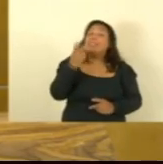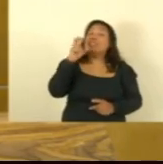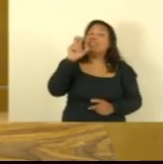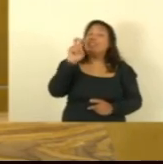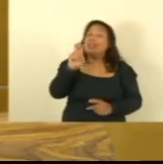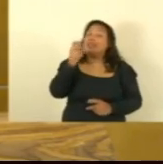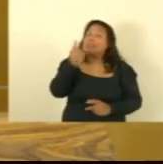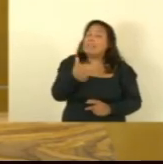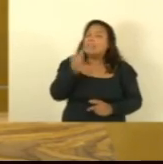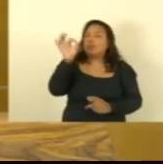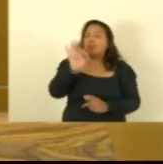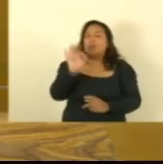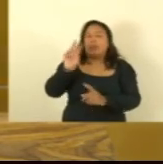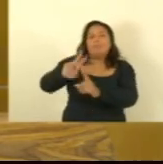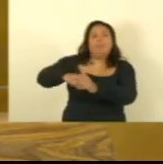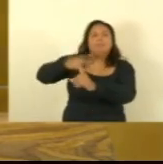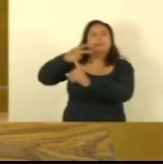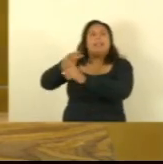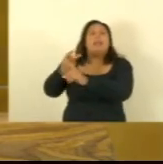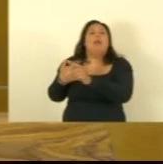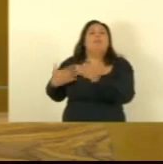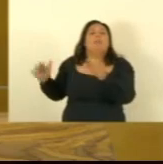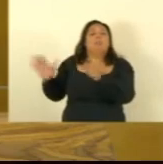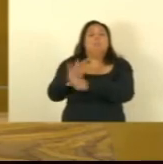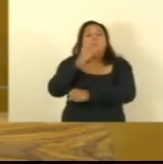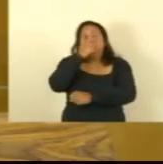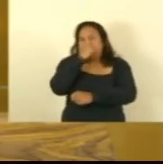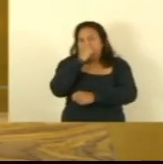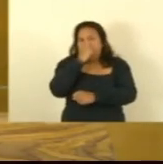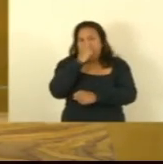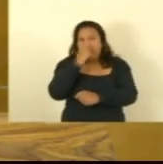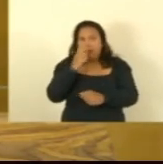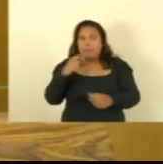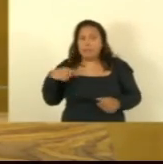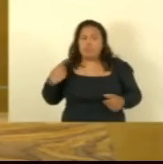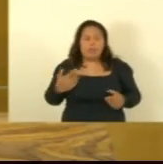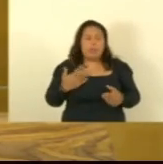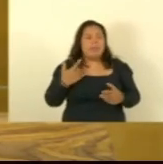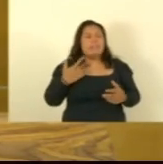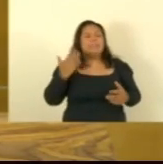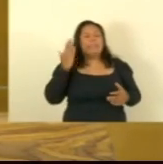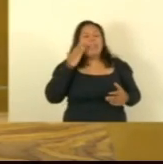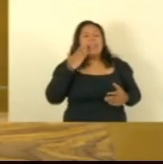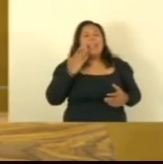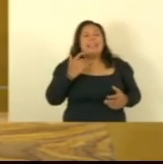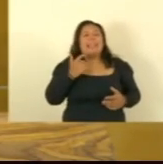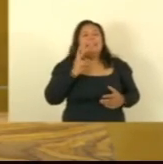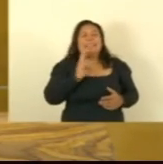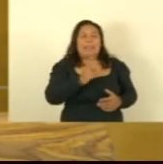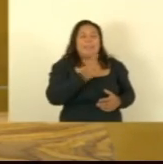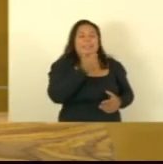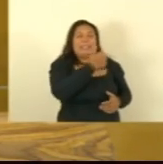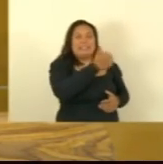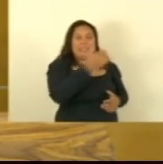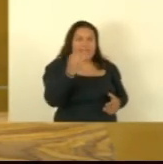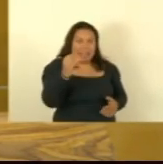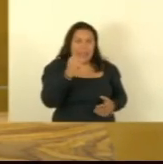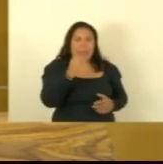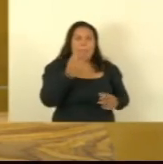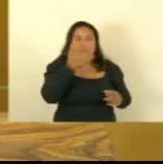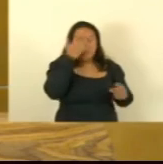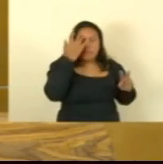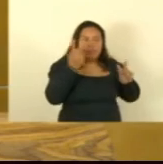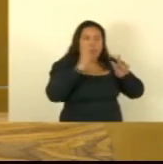156% acima de sua capacidade. Não obstante, a cada 100 prisões realizadas nos finais de